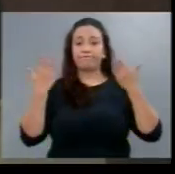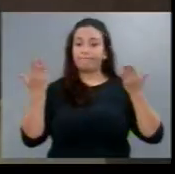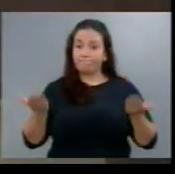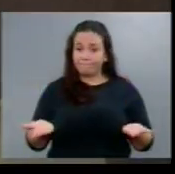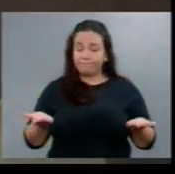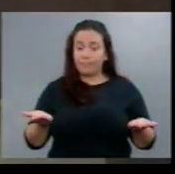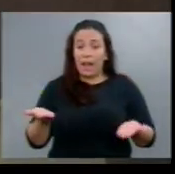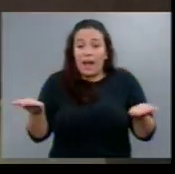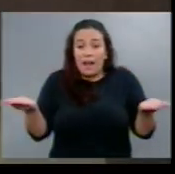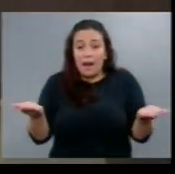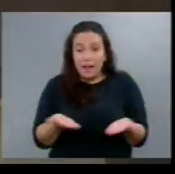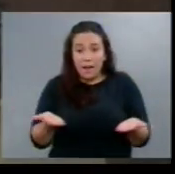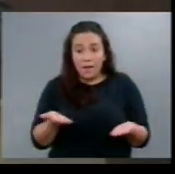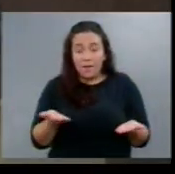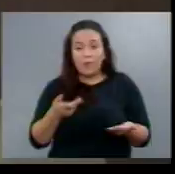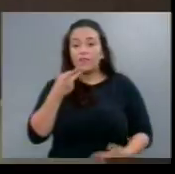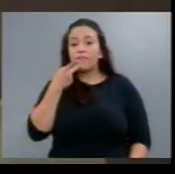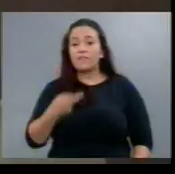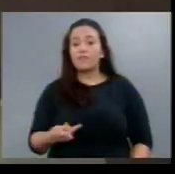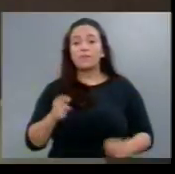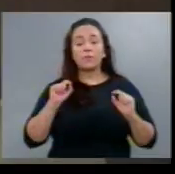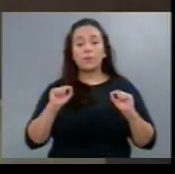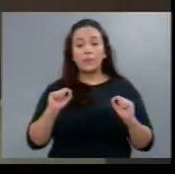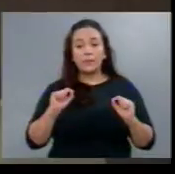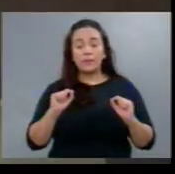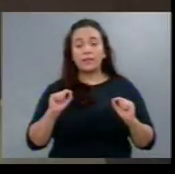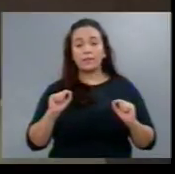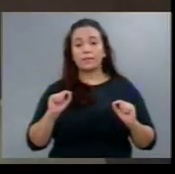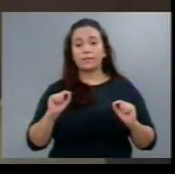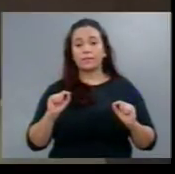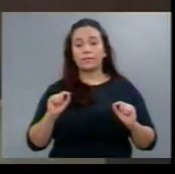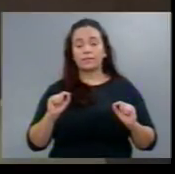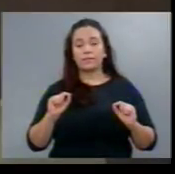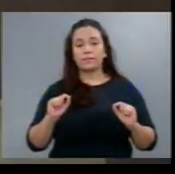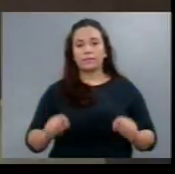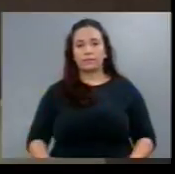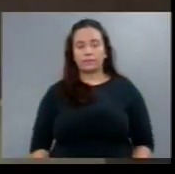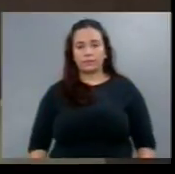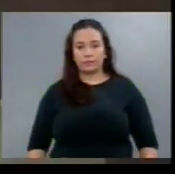Portanto, e agora se fala, obviamente,